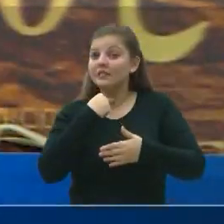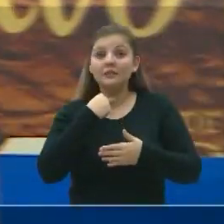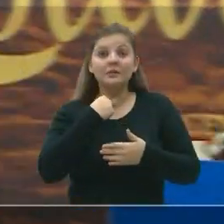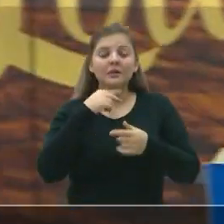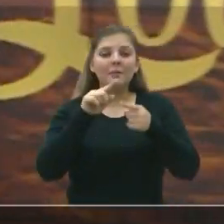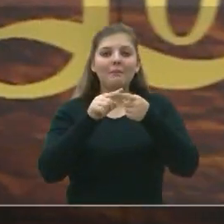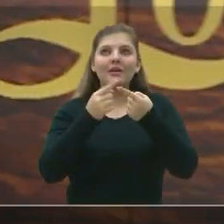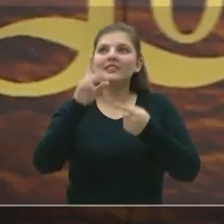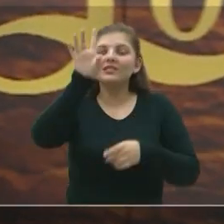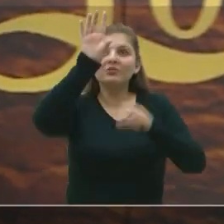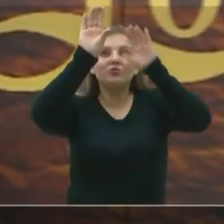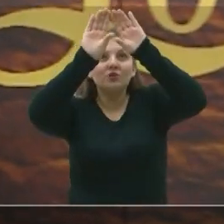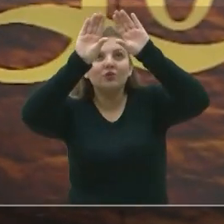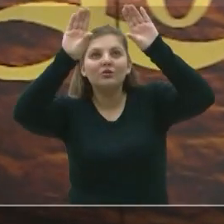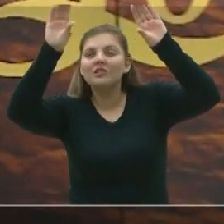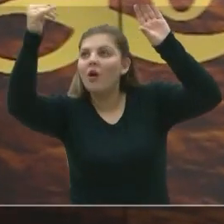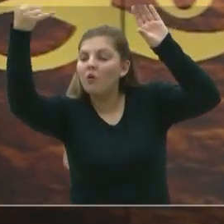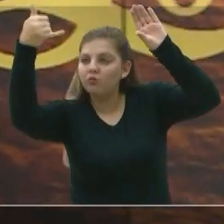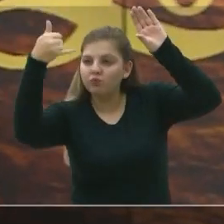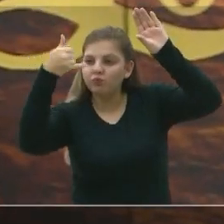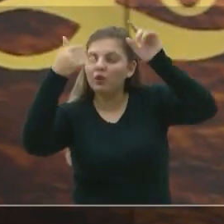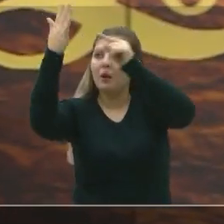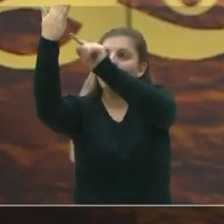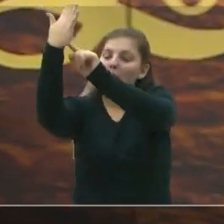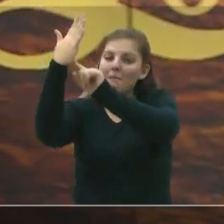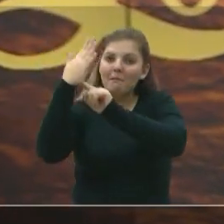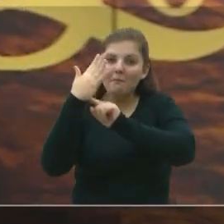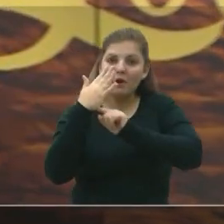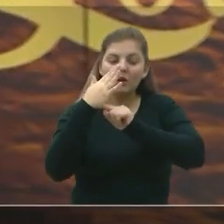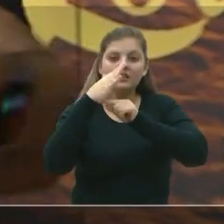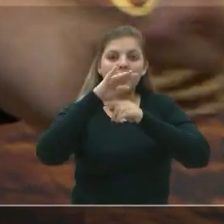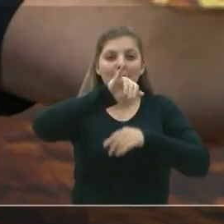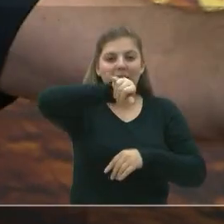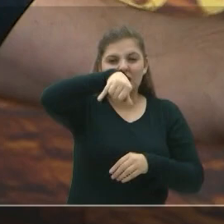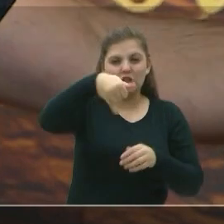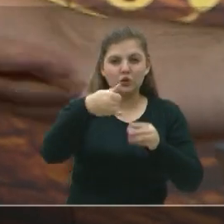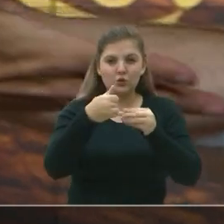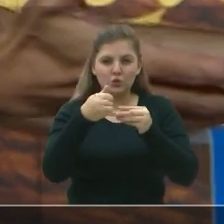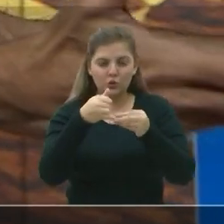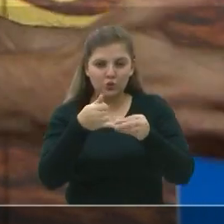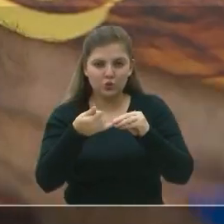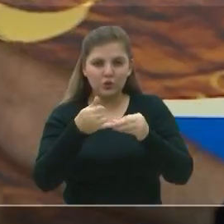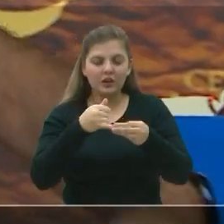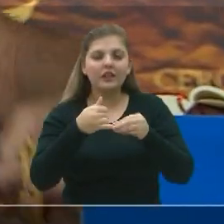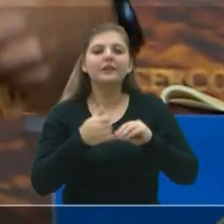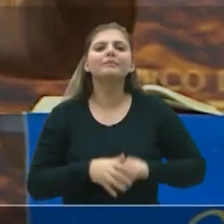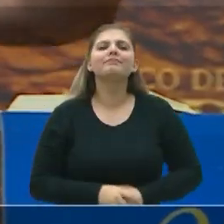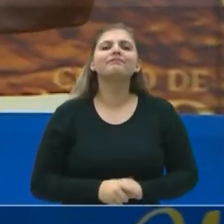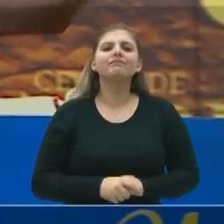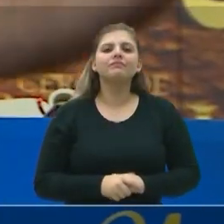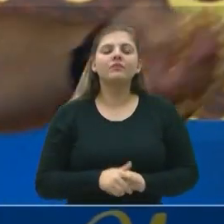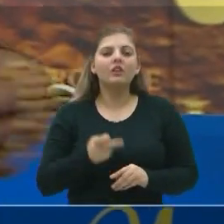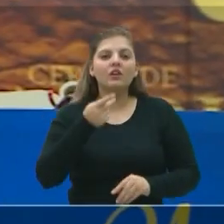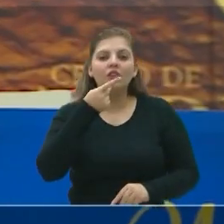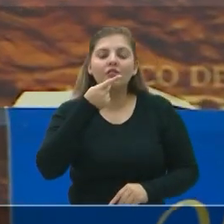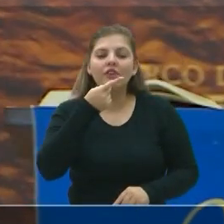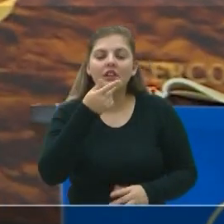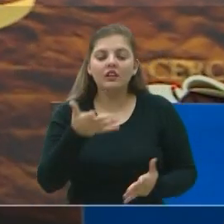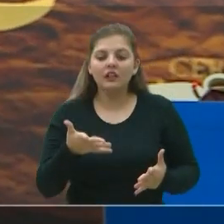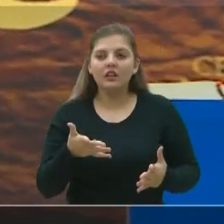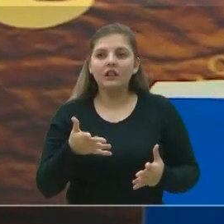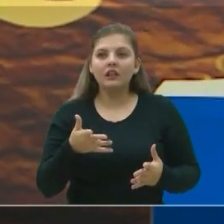céu vem a revelação. Para quem? Para Josué, que estava conduzindo aquele povo, e diz: Josué,